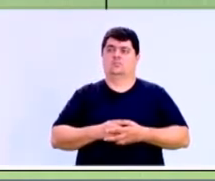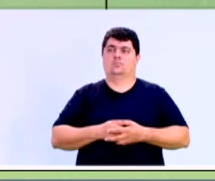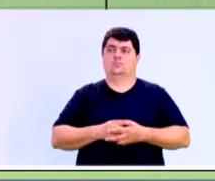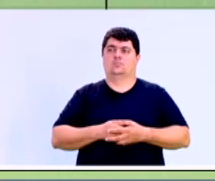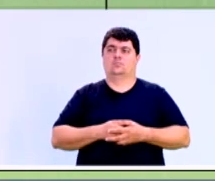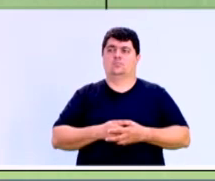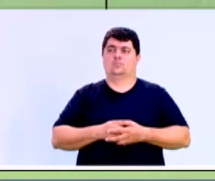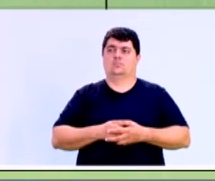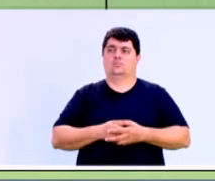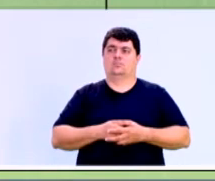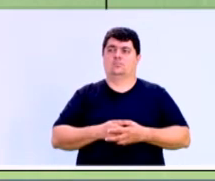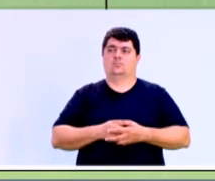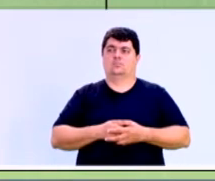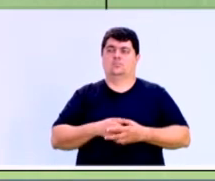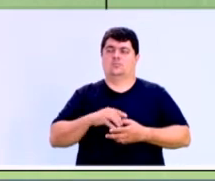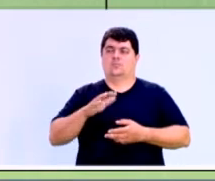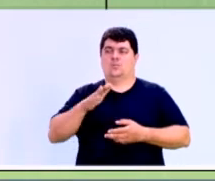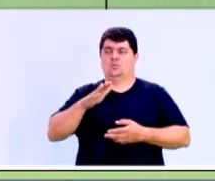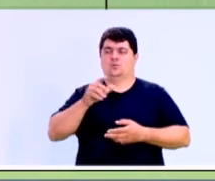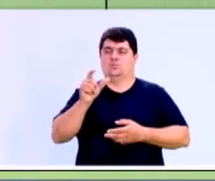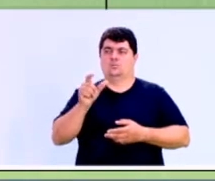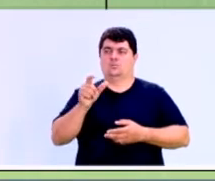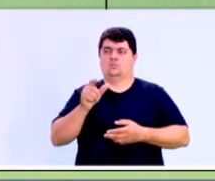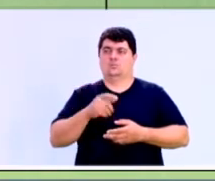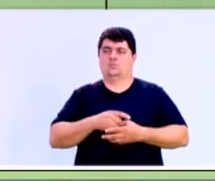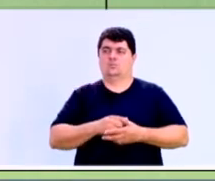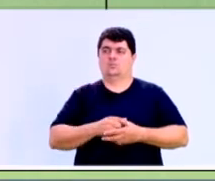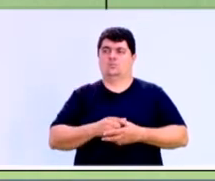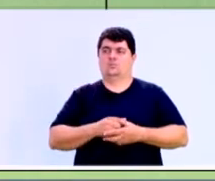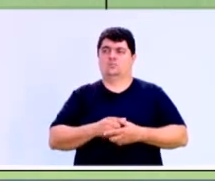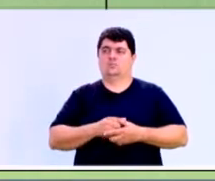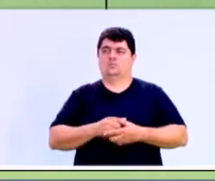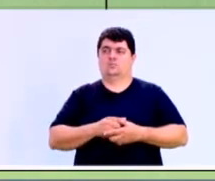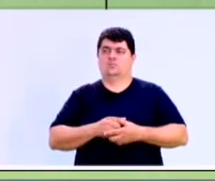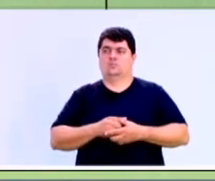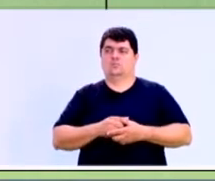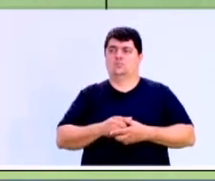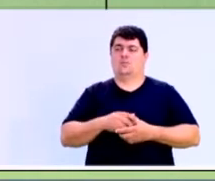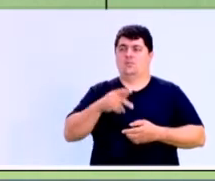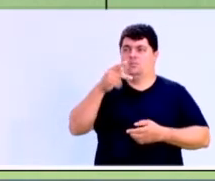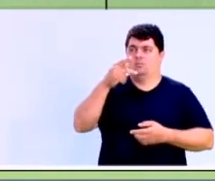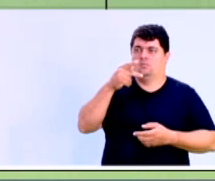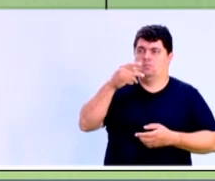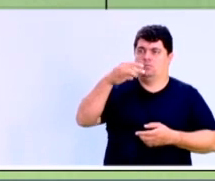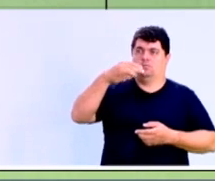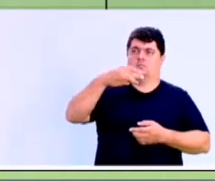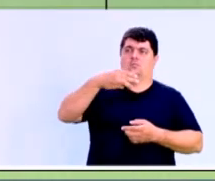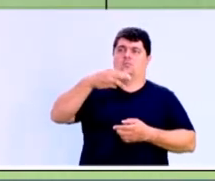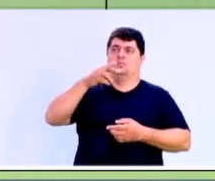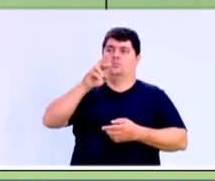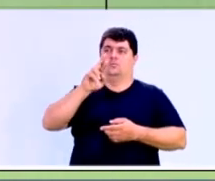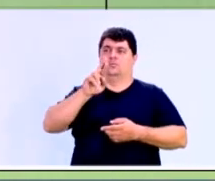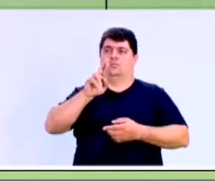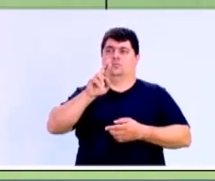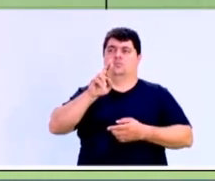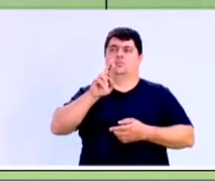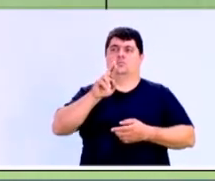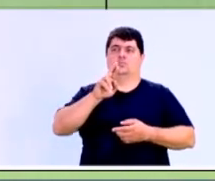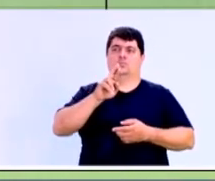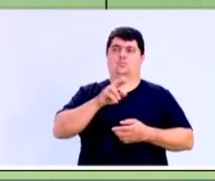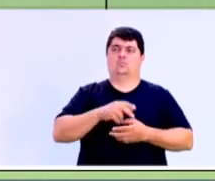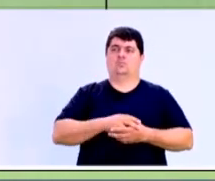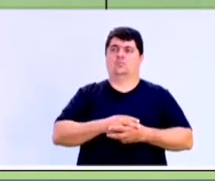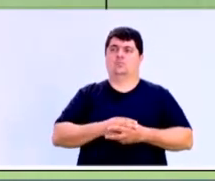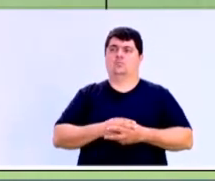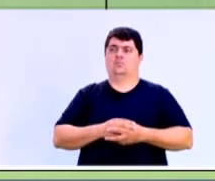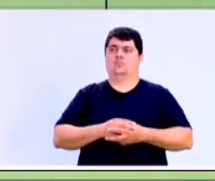aqui, partir mais ou menos aqui. Então, eu tenho prazo médio de rotação. Deixa eu fazer